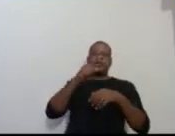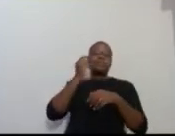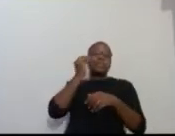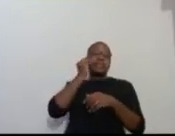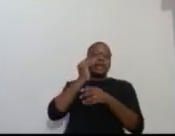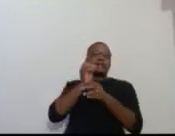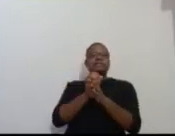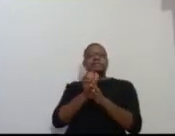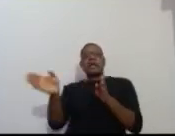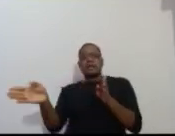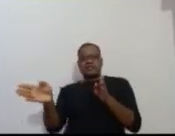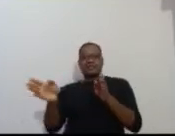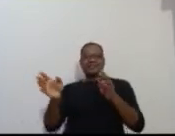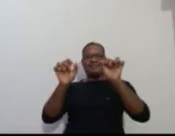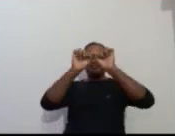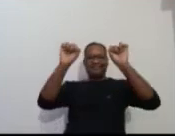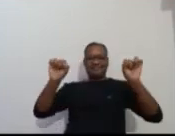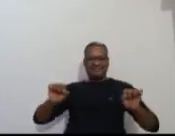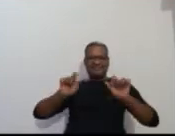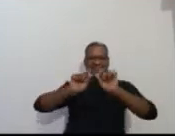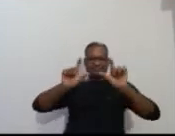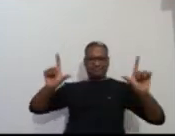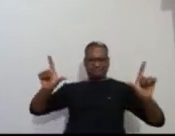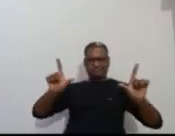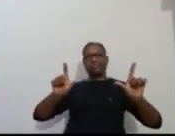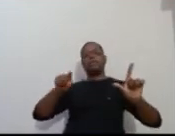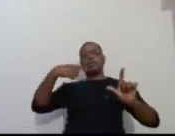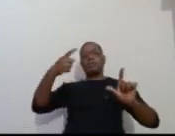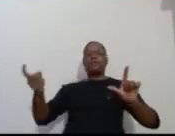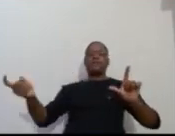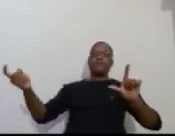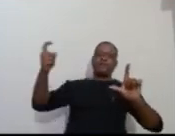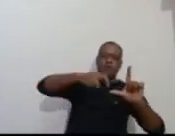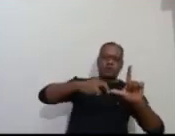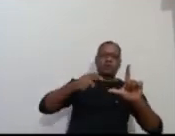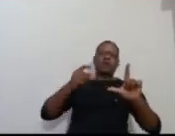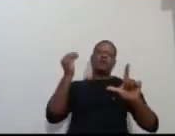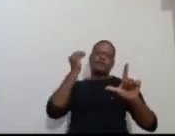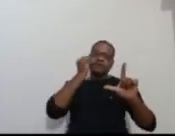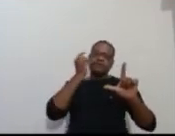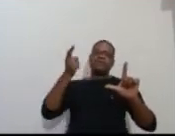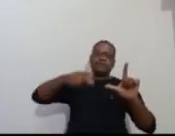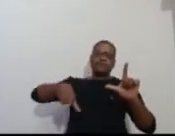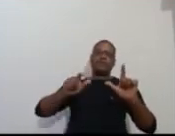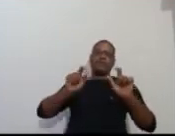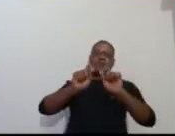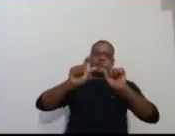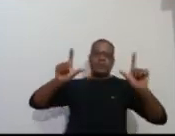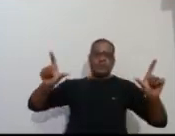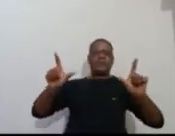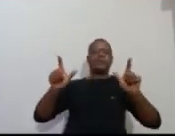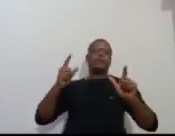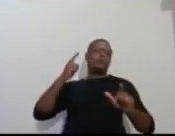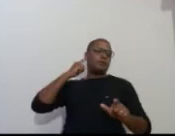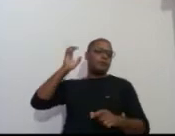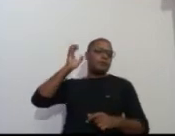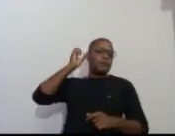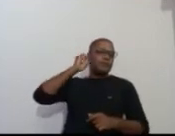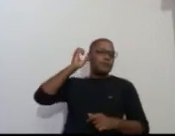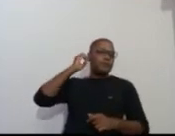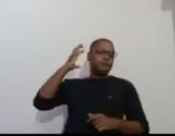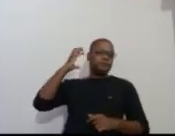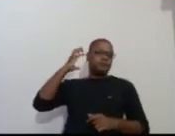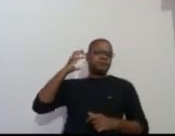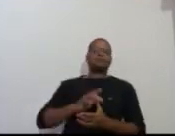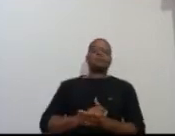e o vídeo aí do seu computador. Impossibilidade de se conectar na plataforma, o áudio e vídeos